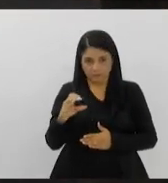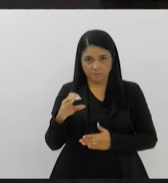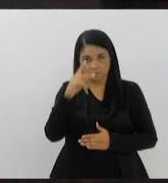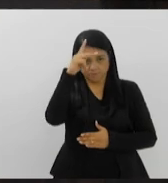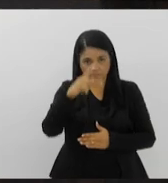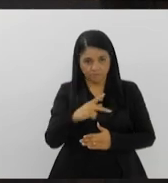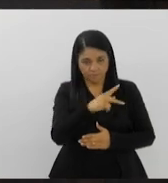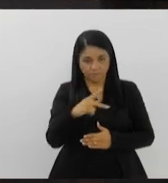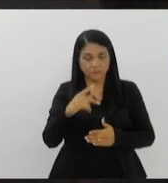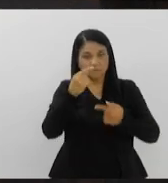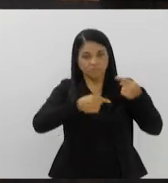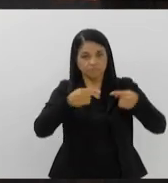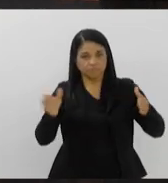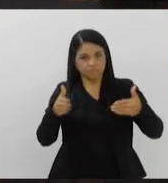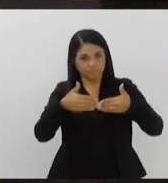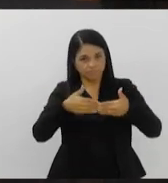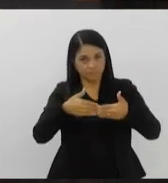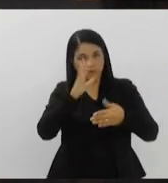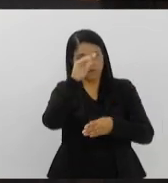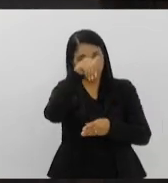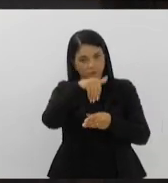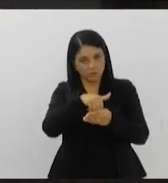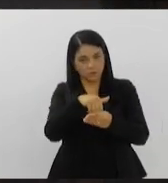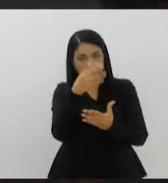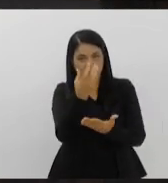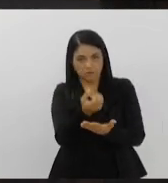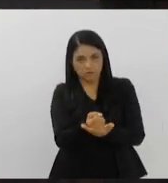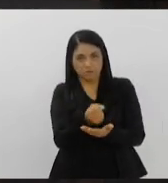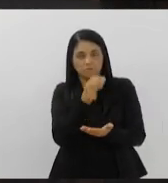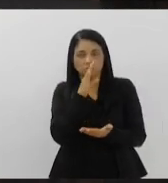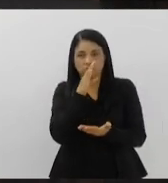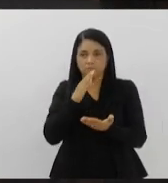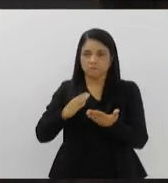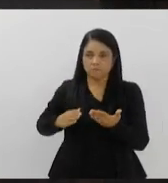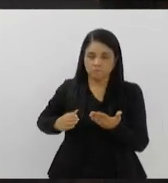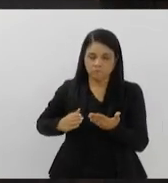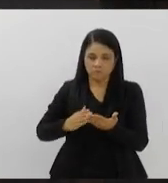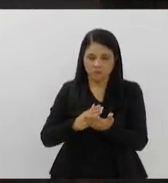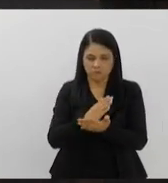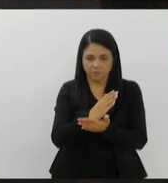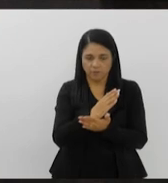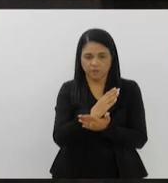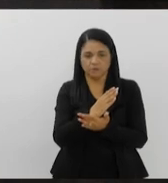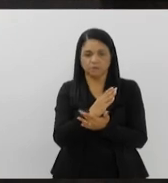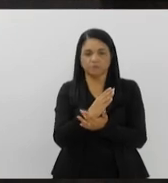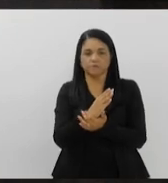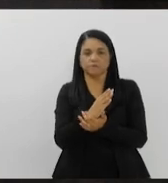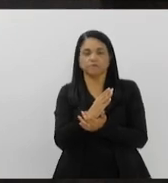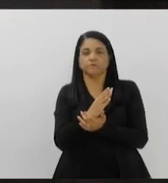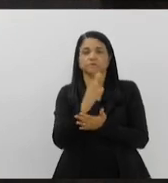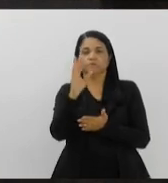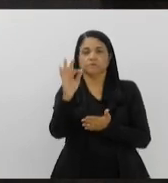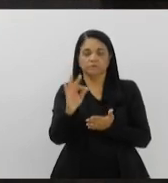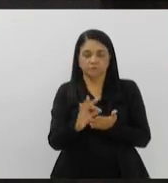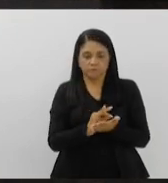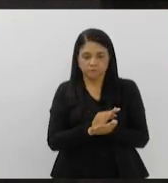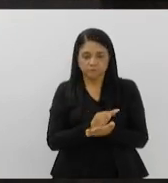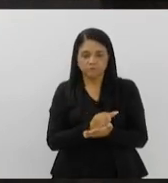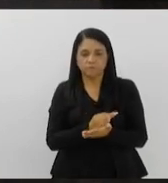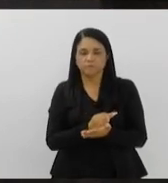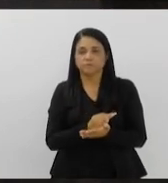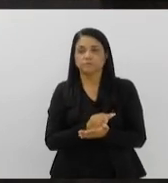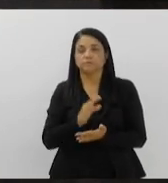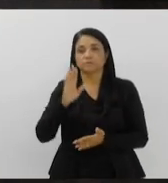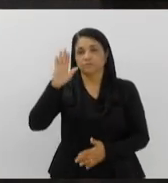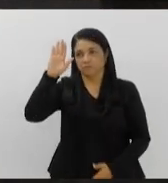queira discutir, encerrada a discussão. Em votação, senhores que aprovam, permaneçam como estão. Aprovado, vai autógrafo. Presidente, só